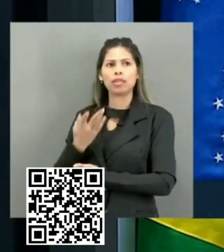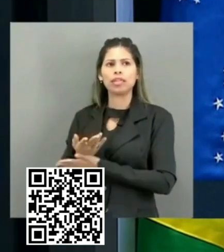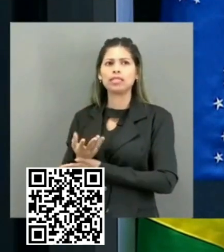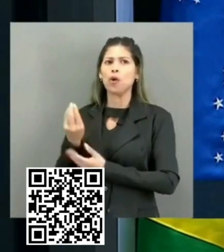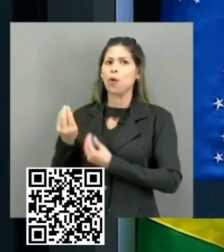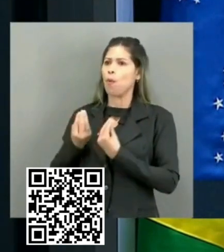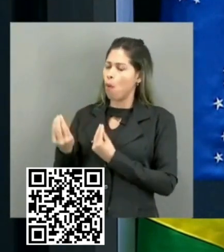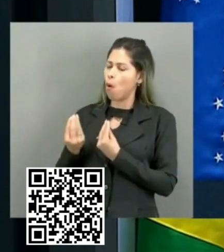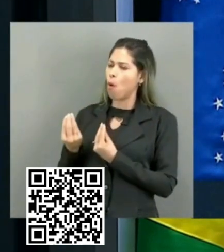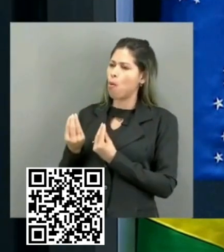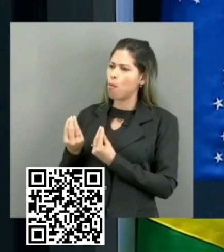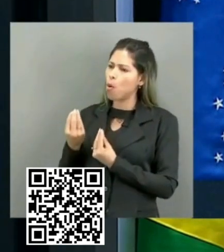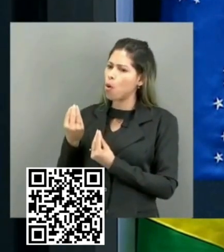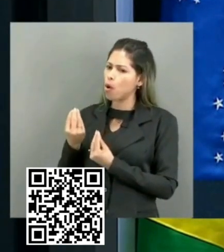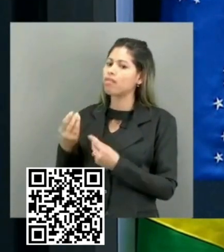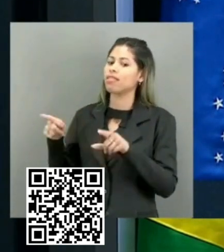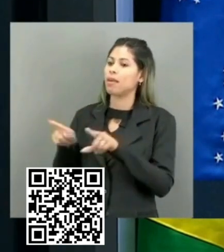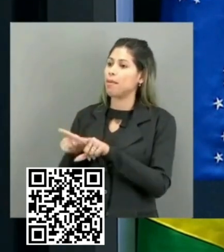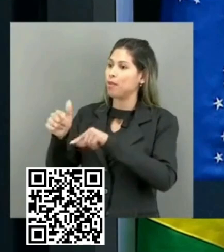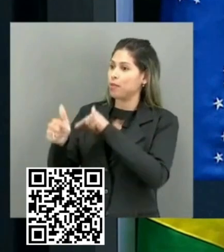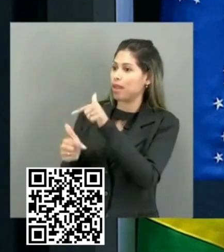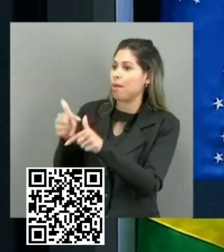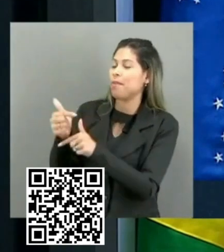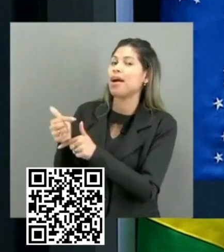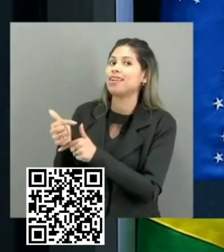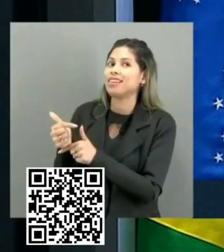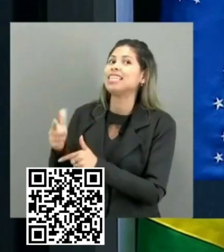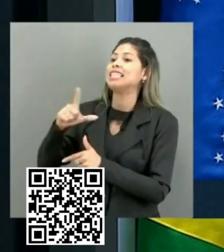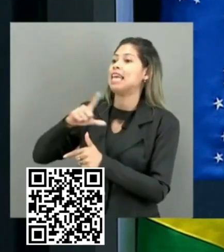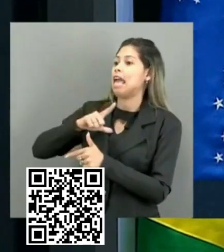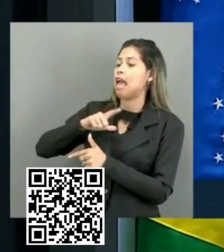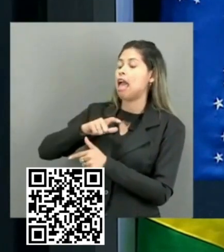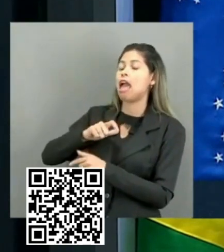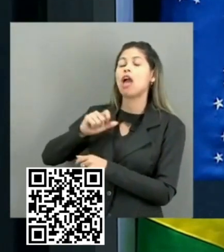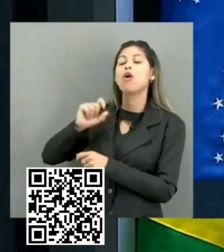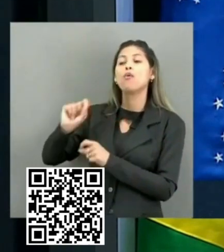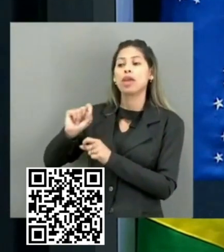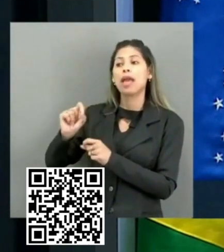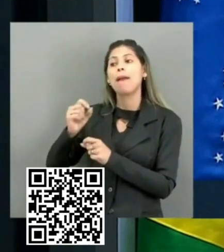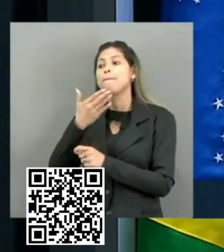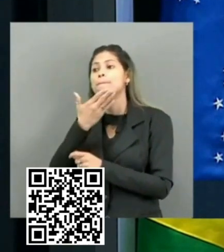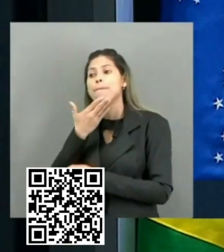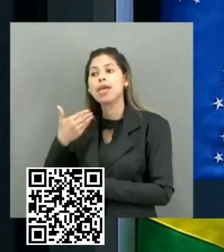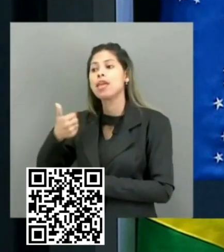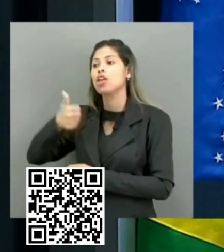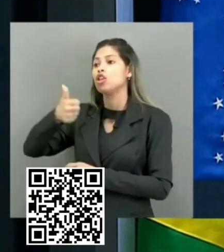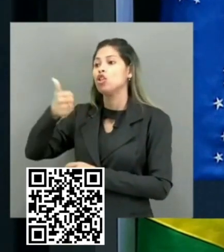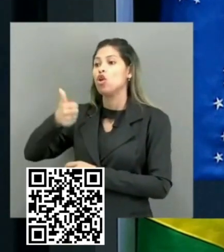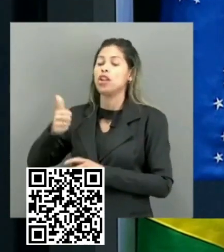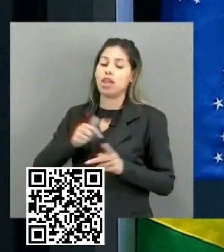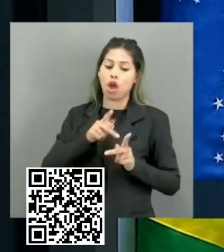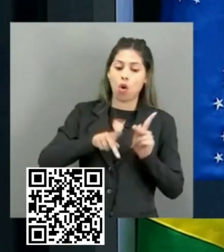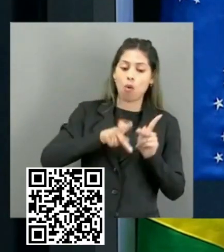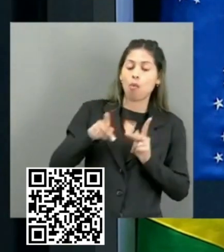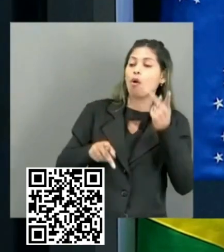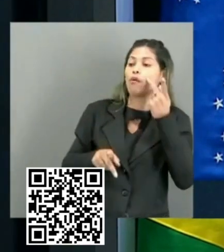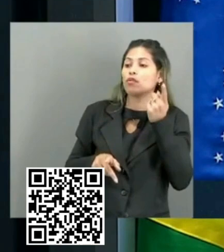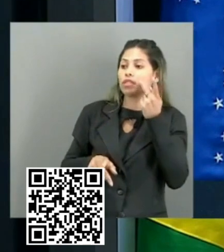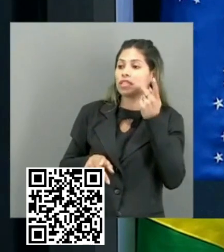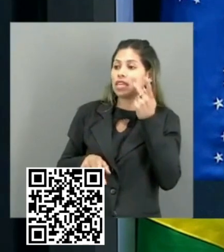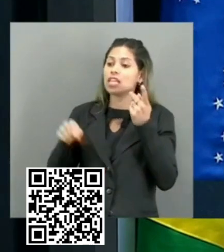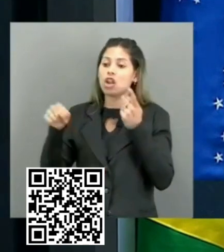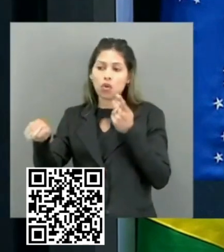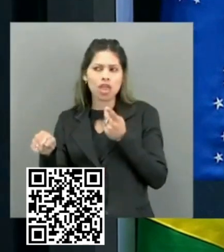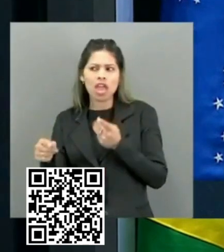indispensável imparcialidade e isenção, trazendo luz aos cearenses e a certeza de que estarão